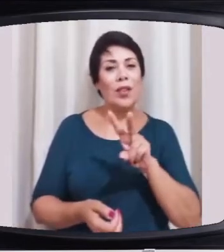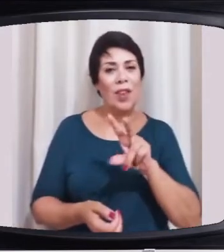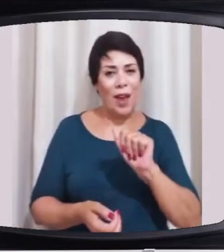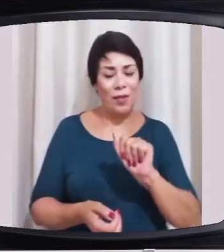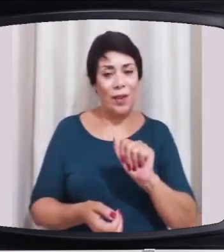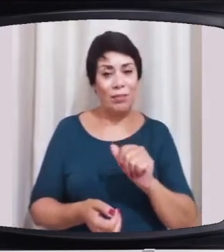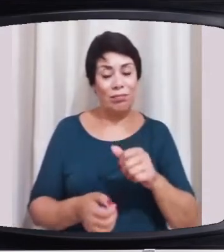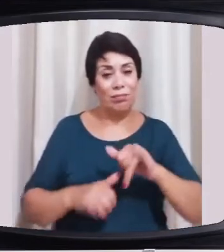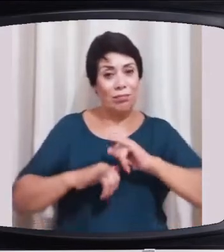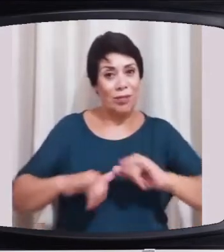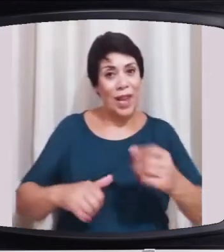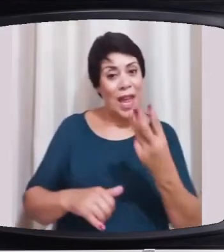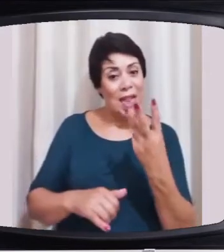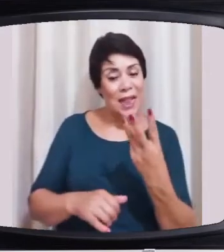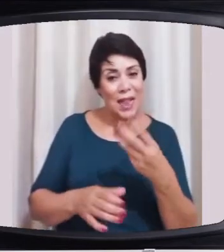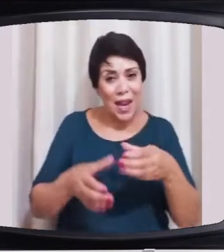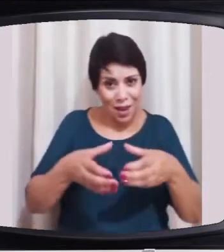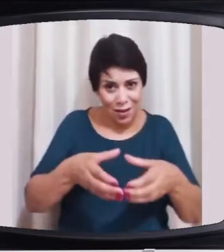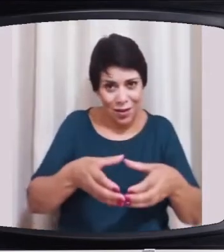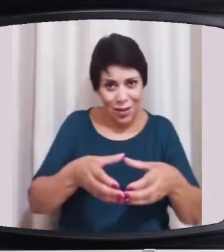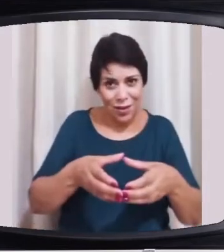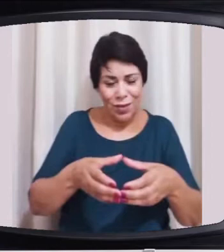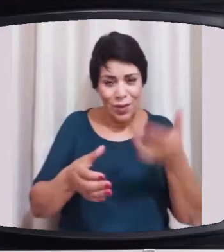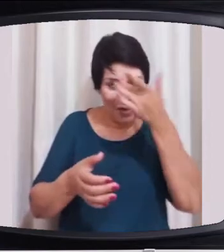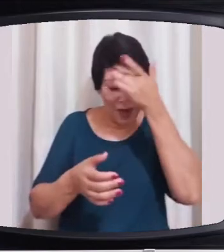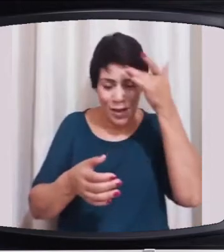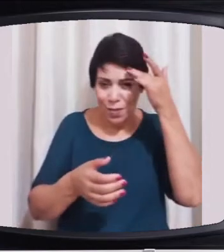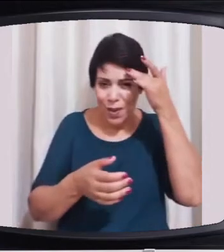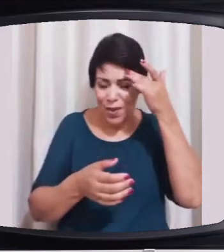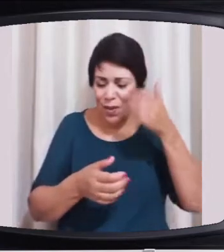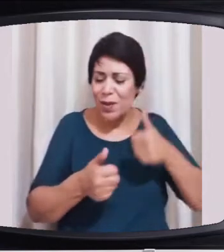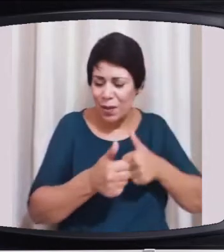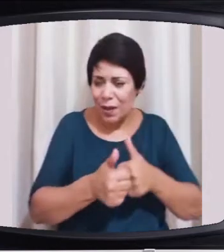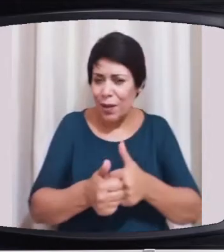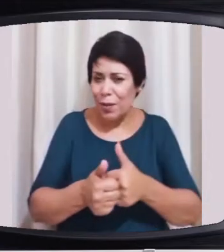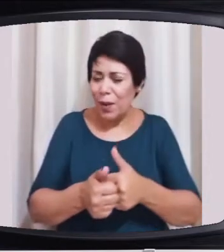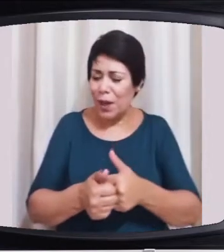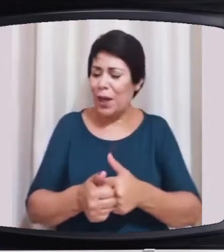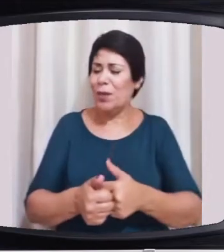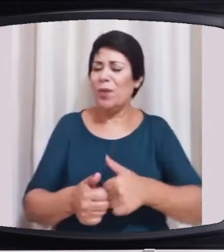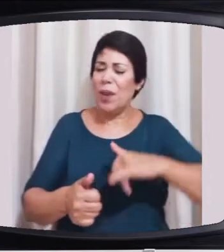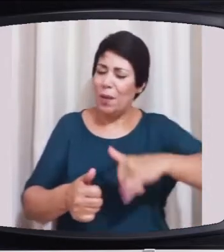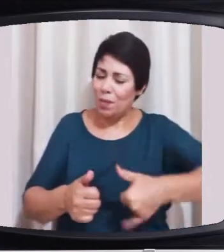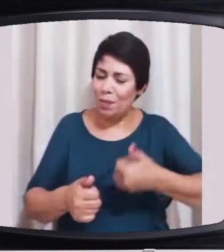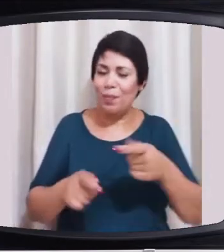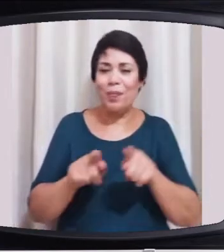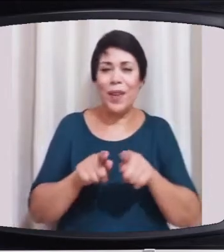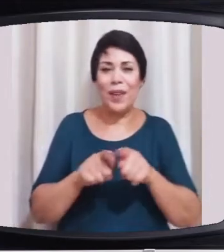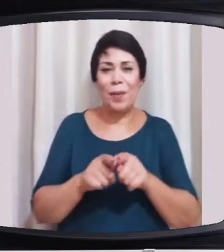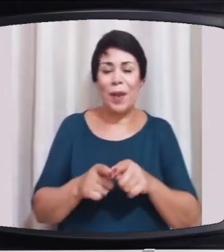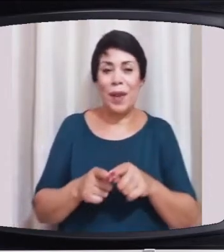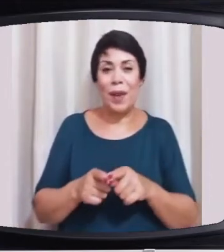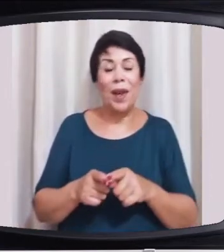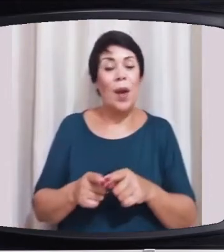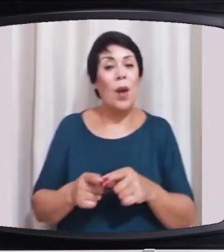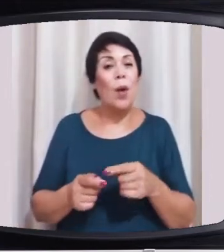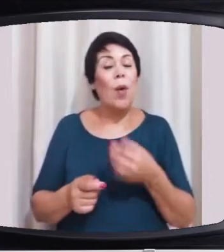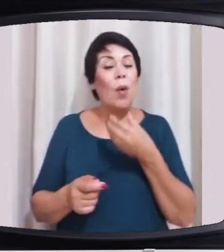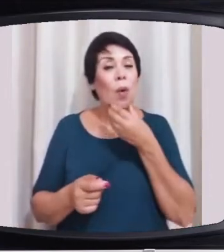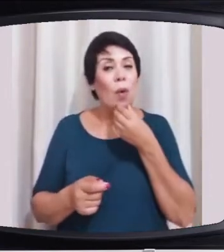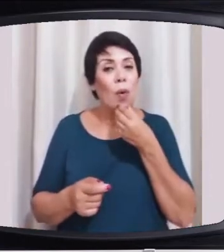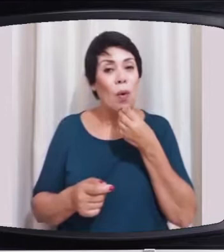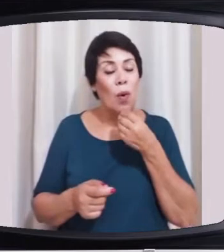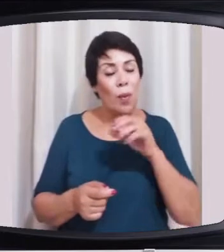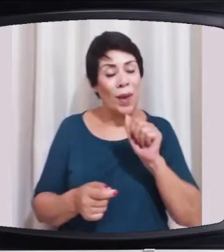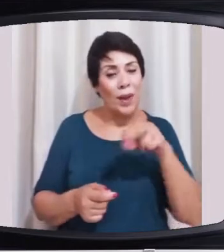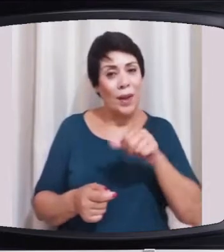foram muito bem quistos pela mídia e pelo público que seguia a banda em suas apresentações marcantes. Como artista solo, em 2006